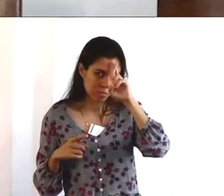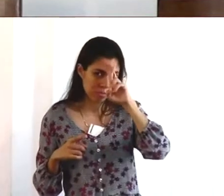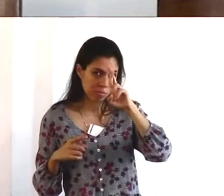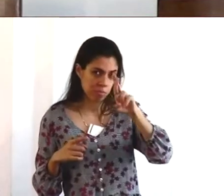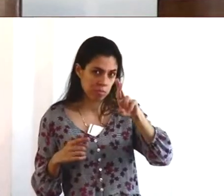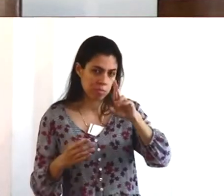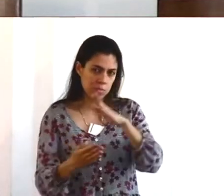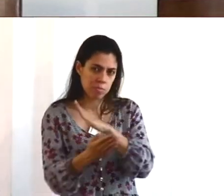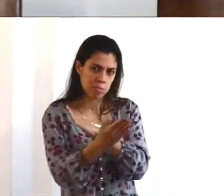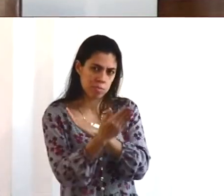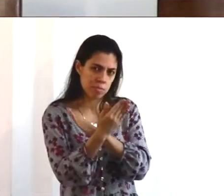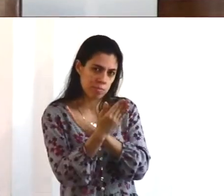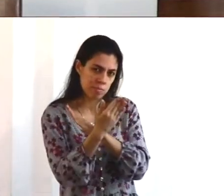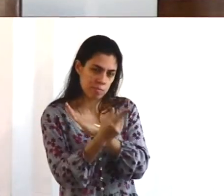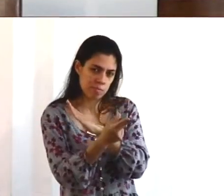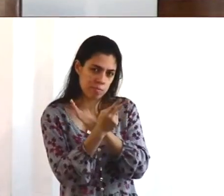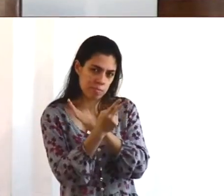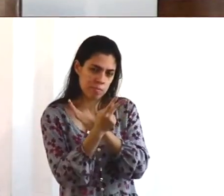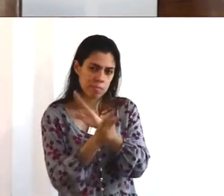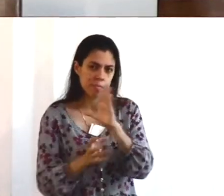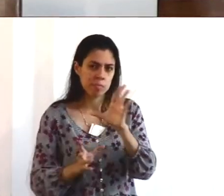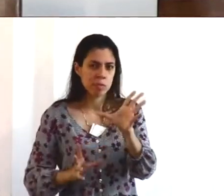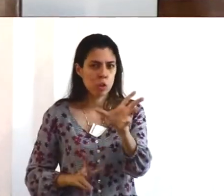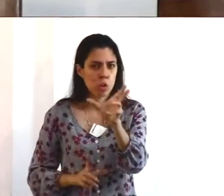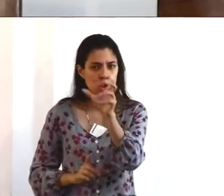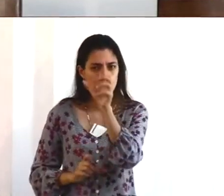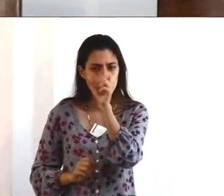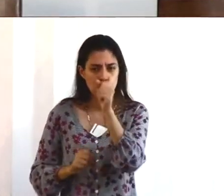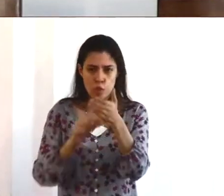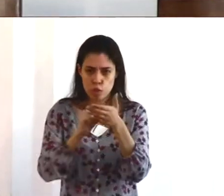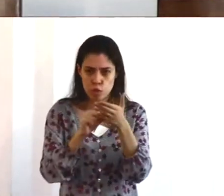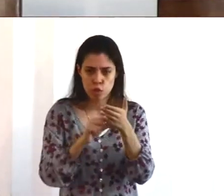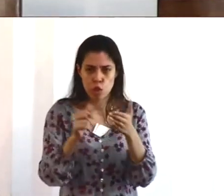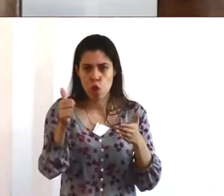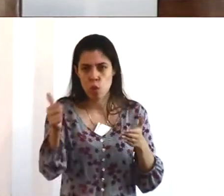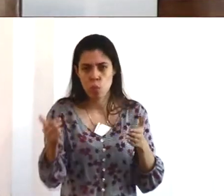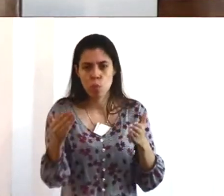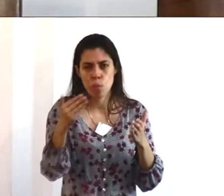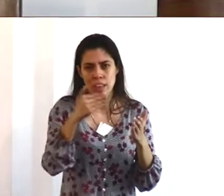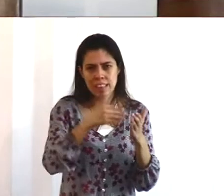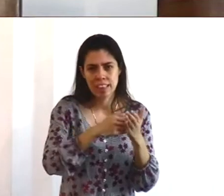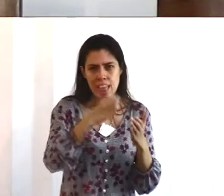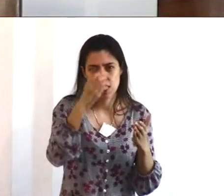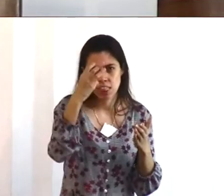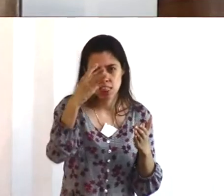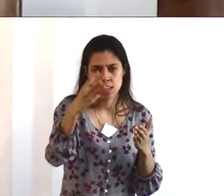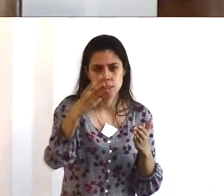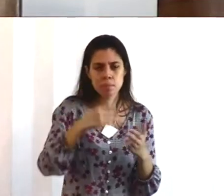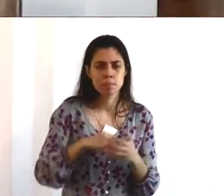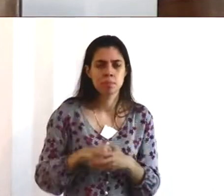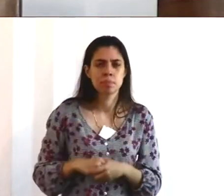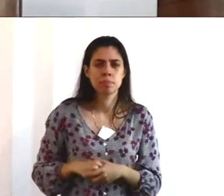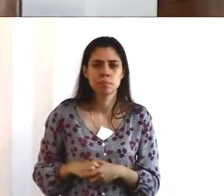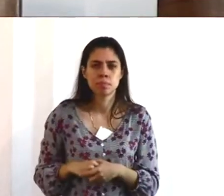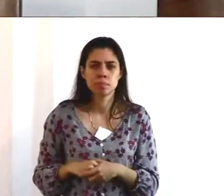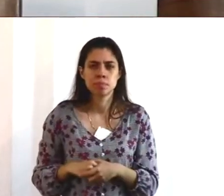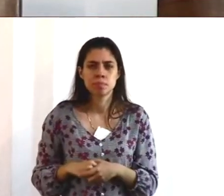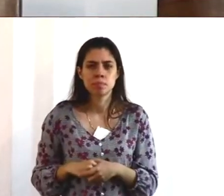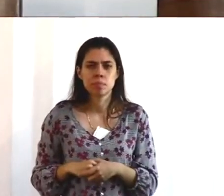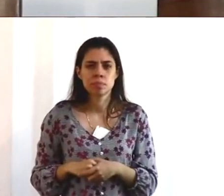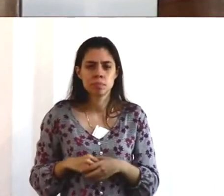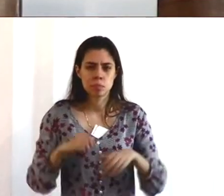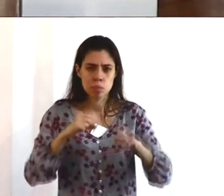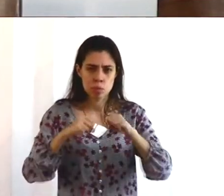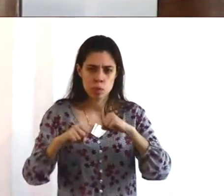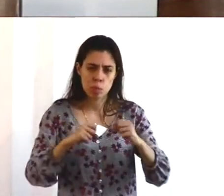refúgio e fortaleza. Os versículos de 1 a 3, o autor desse salmo vai nos mostrar